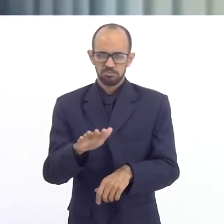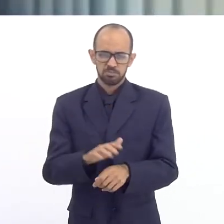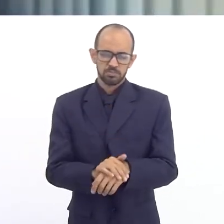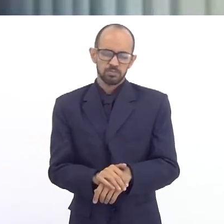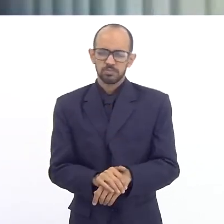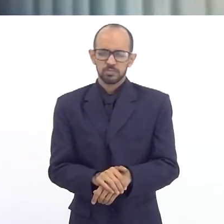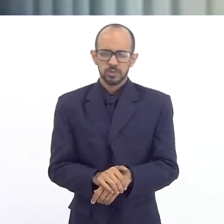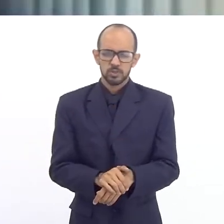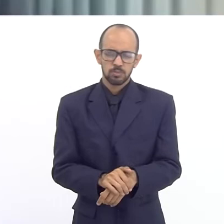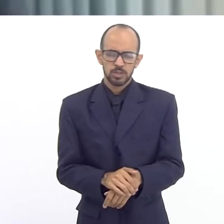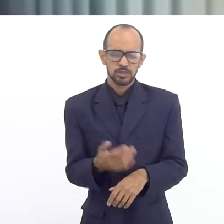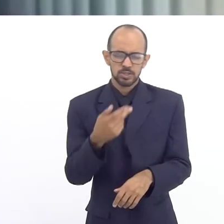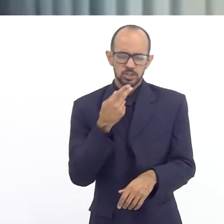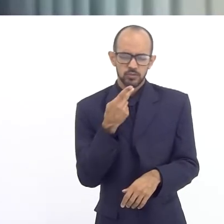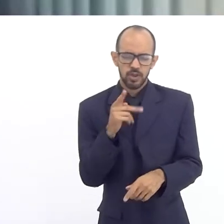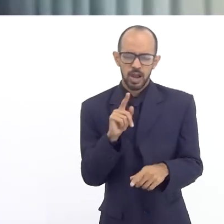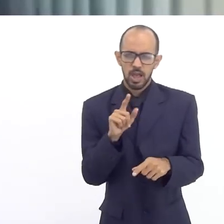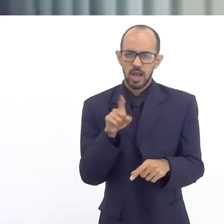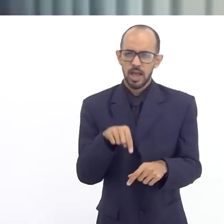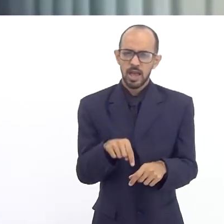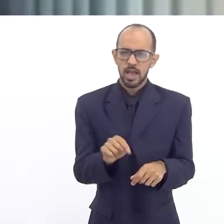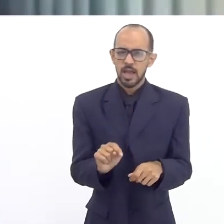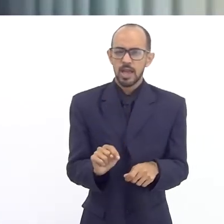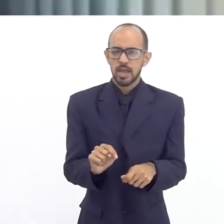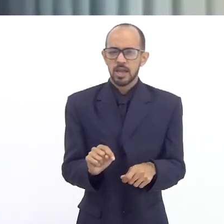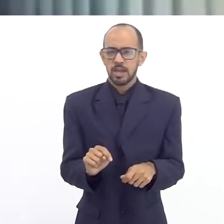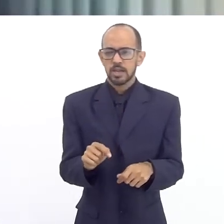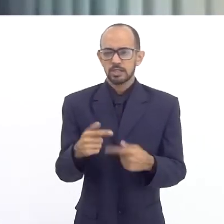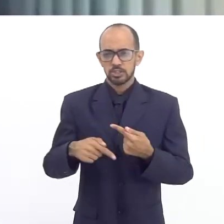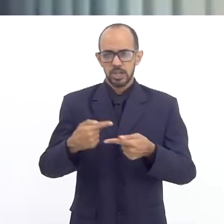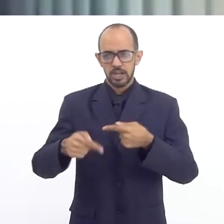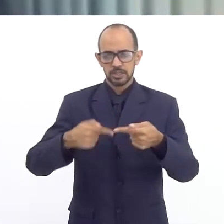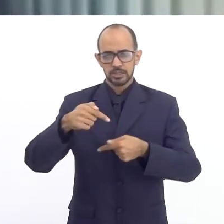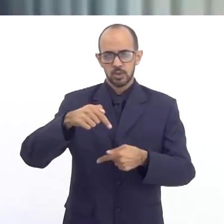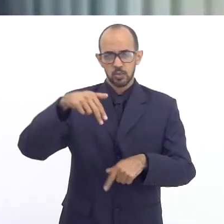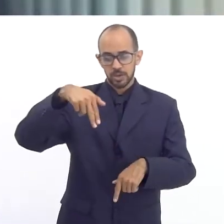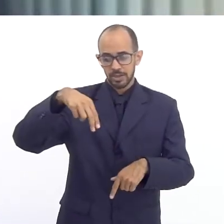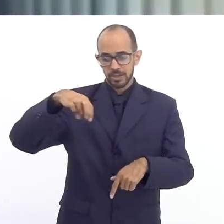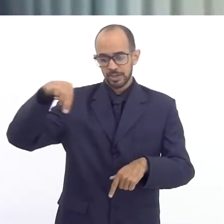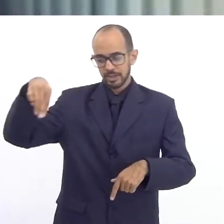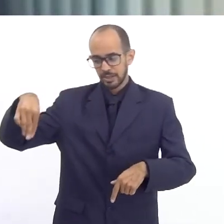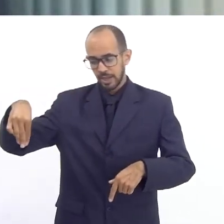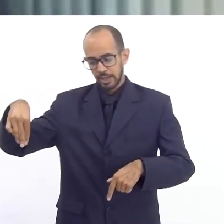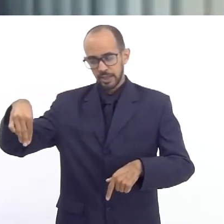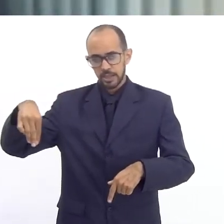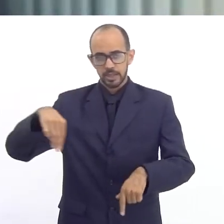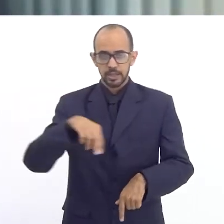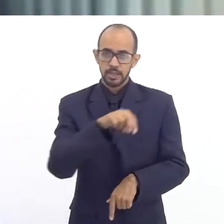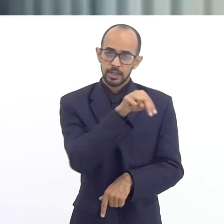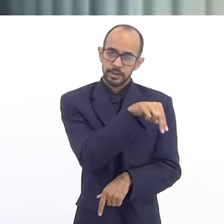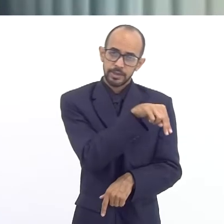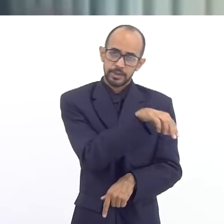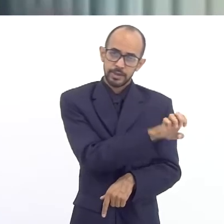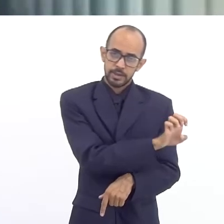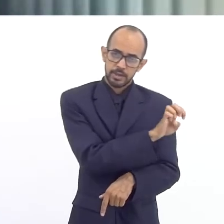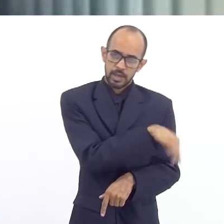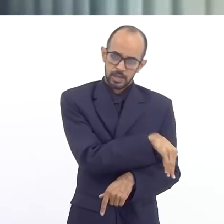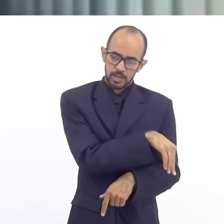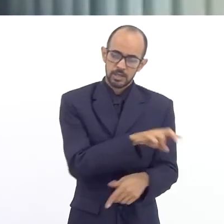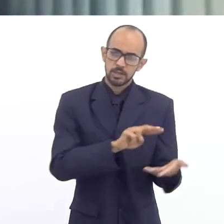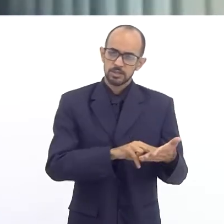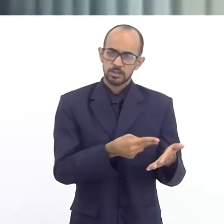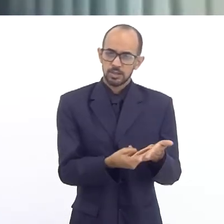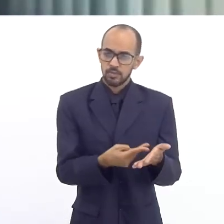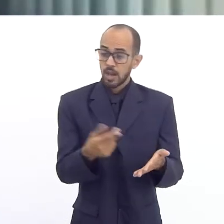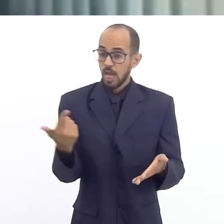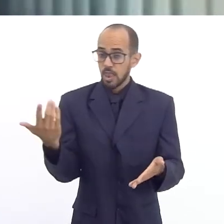estão entre aqueles que a gente chama de geração neném. Mas não é neném de pequeno, não. É nem trabalha,